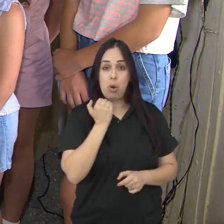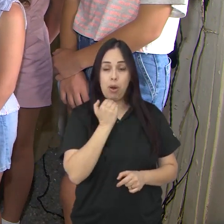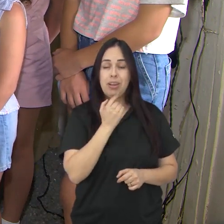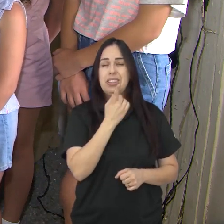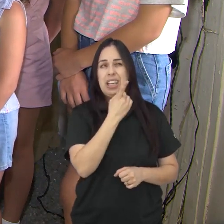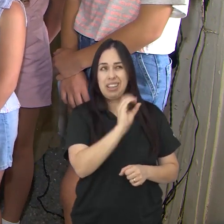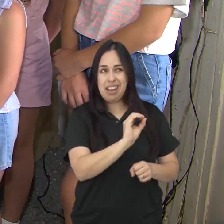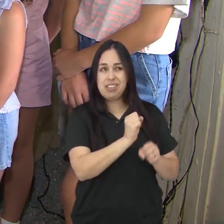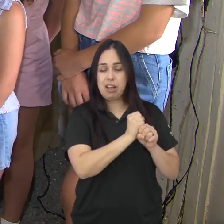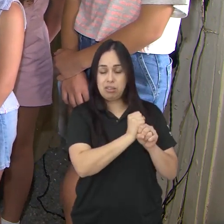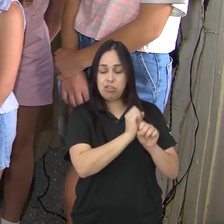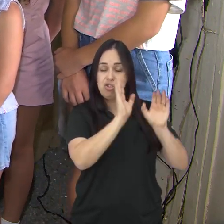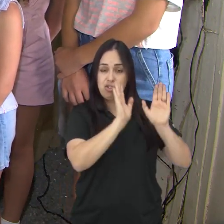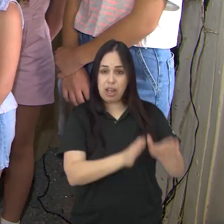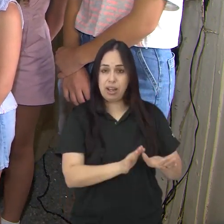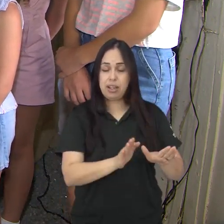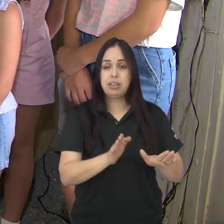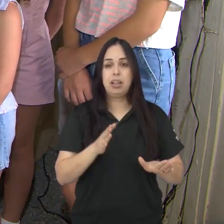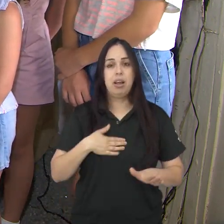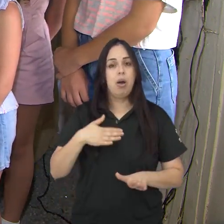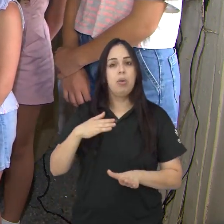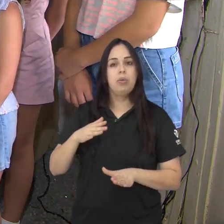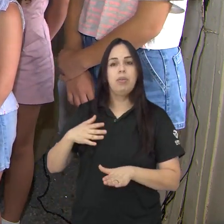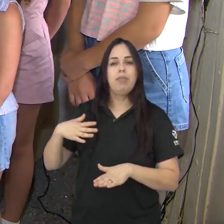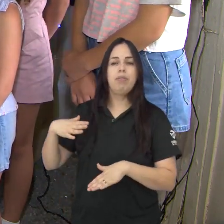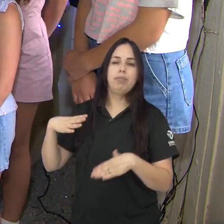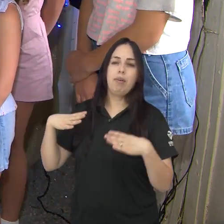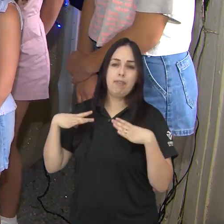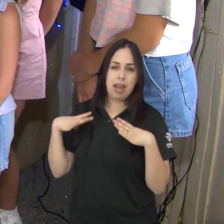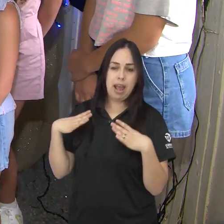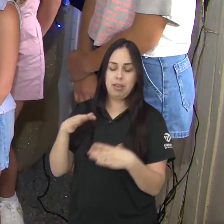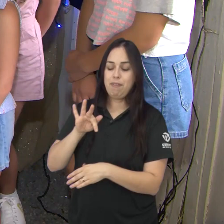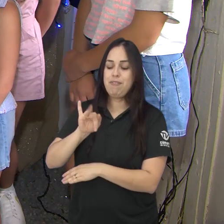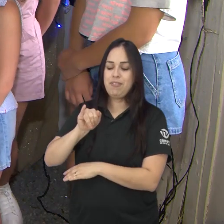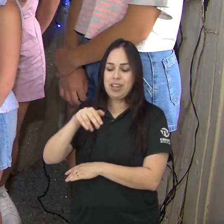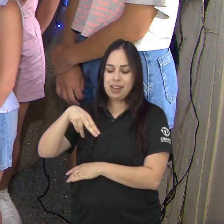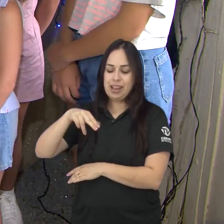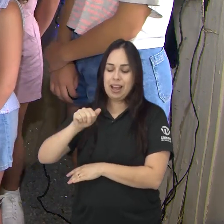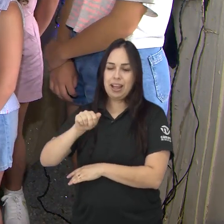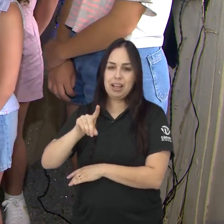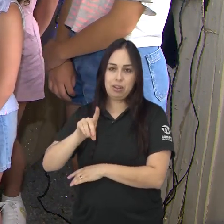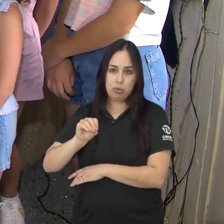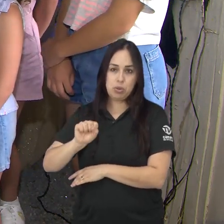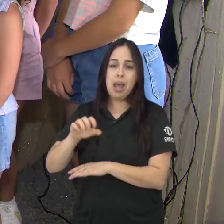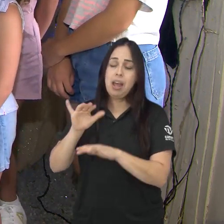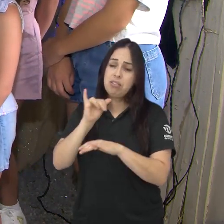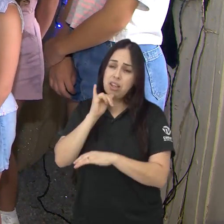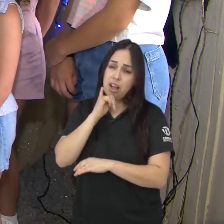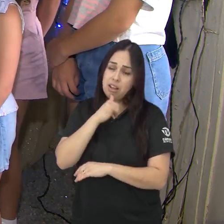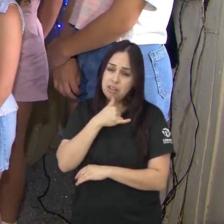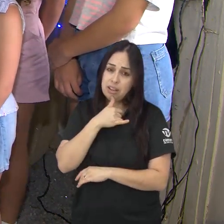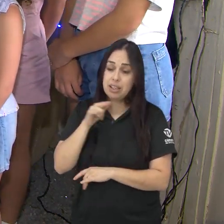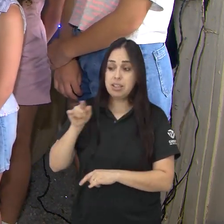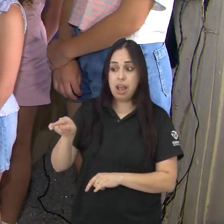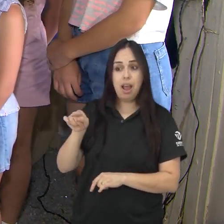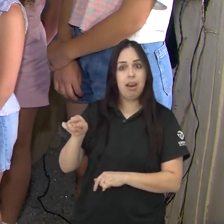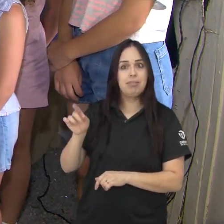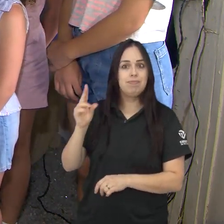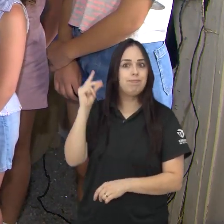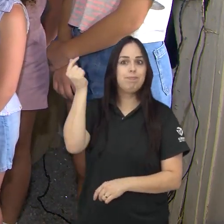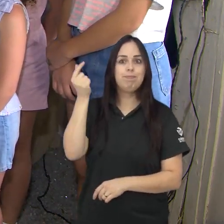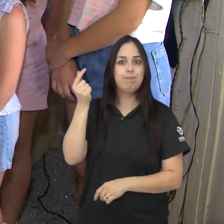10 anos. Então, o dia de finados é um dia triste para nós. E a mamãe teve a sacada